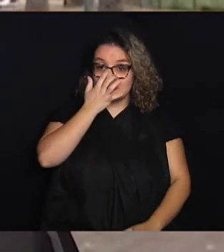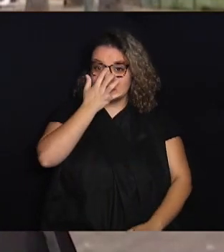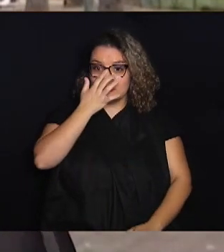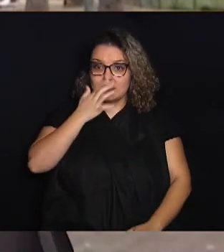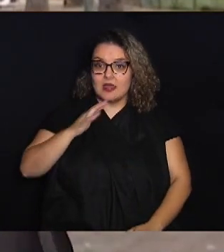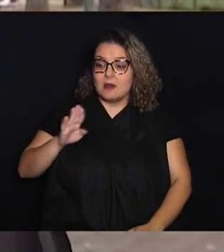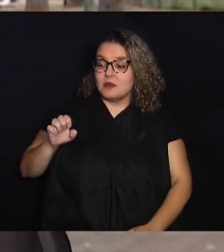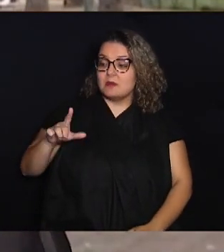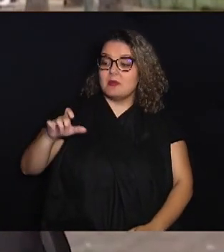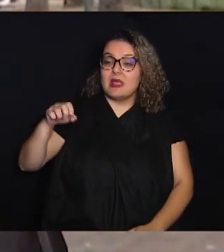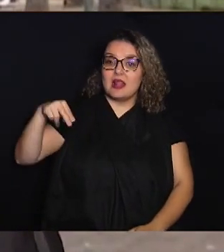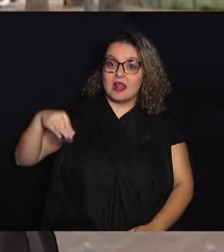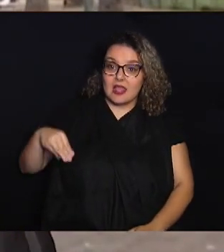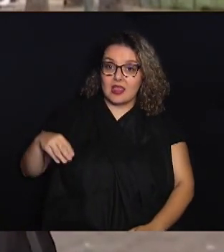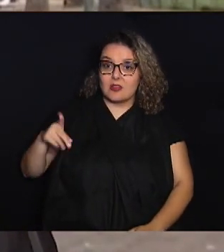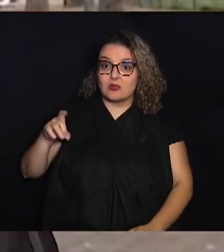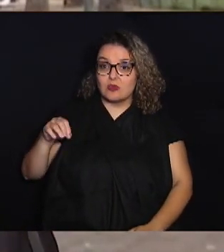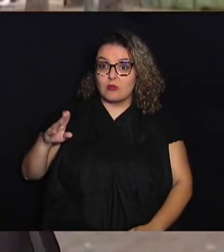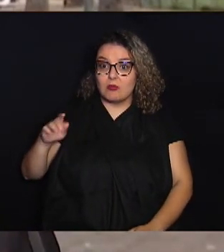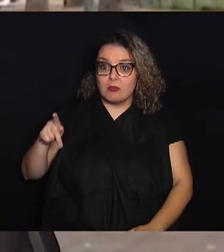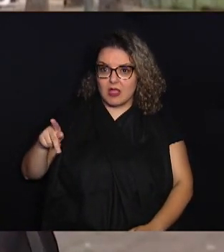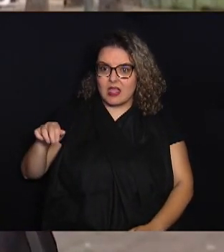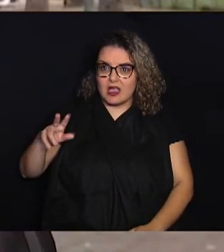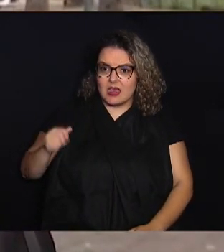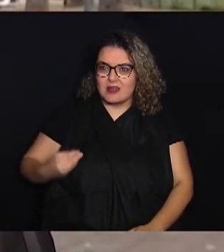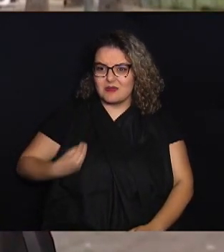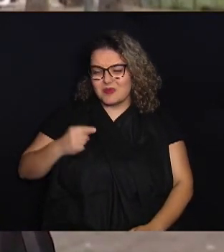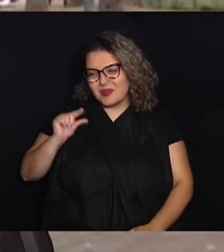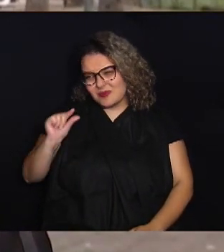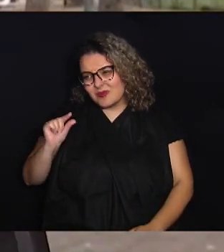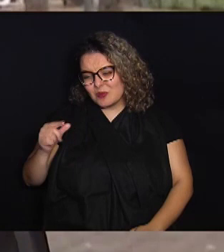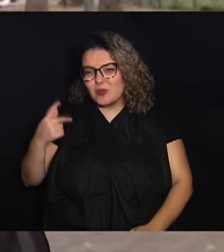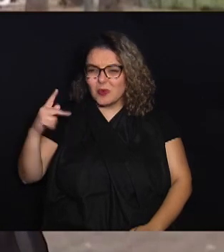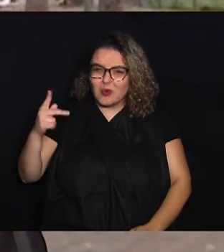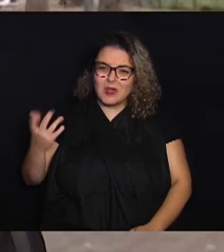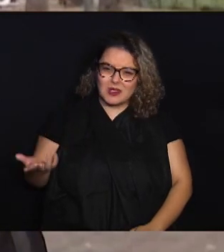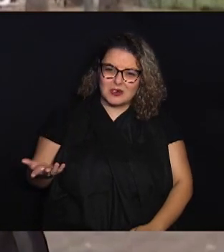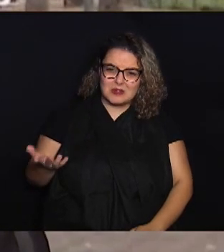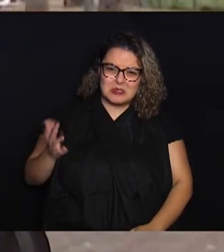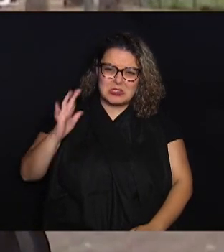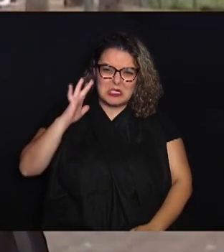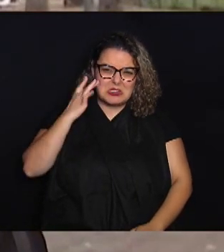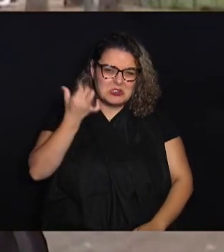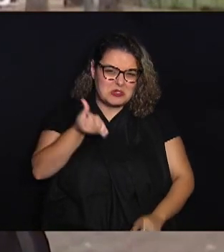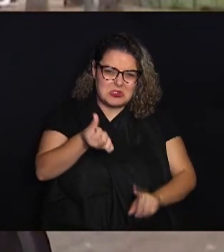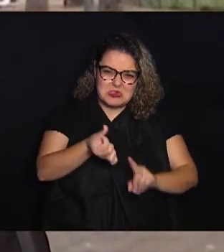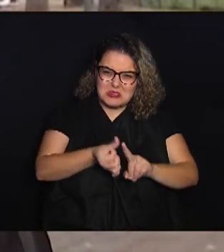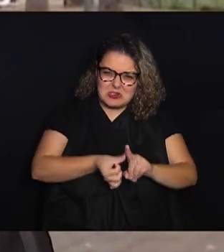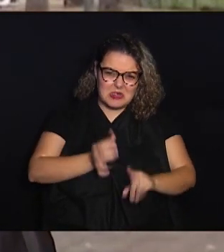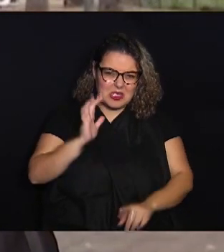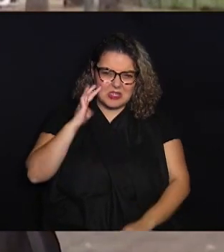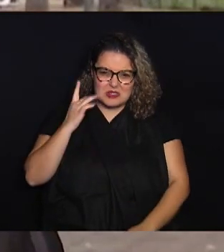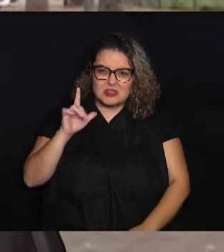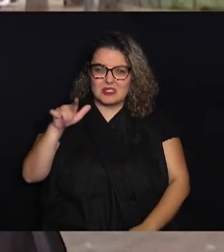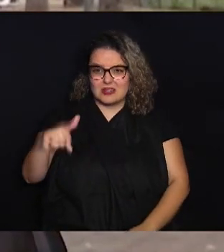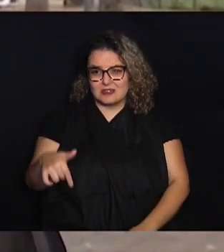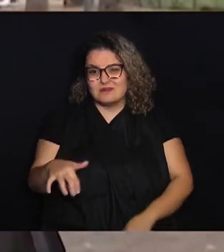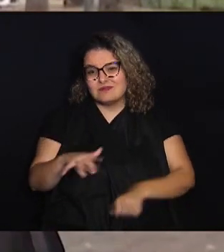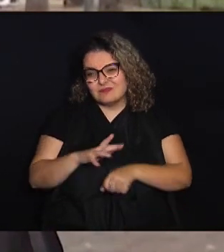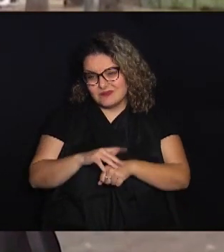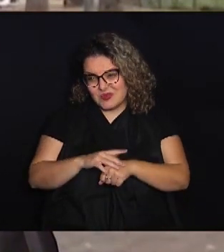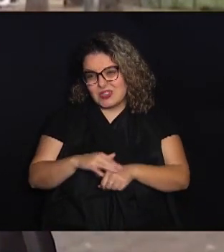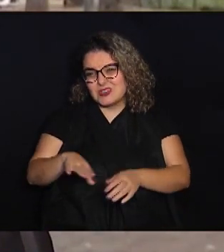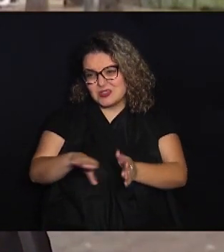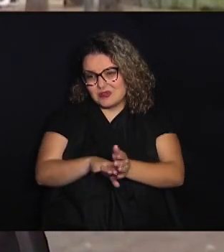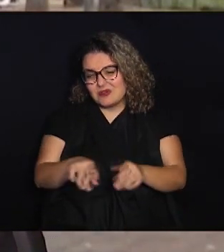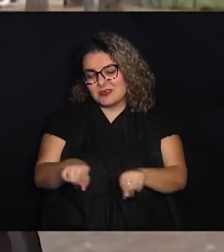Belém do Pará. Só que ele viveu muito pouco lá, né? Acho que uns 6 meses, eu acho, e logo chegou doente também,